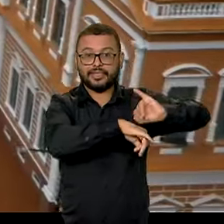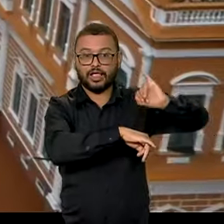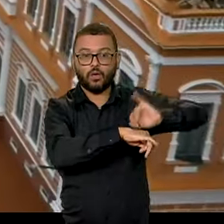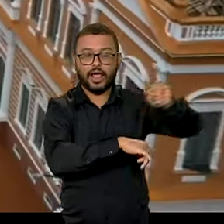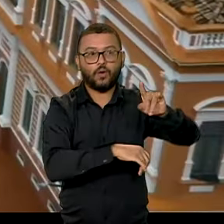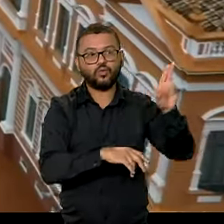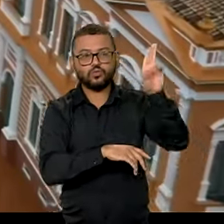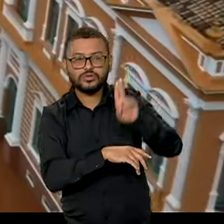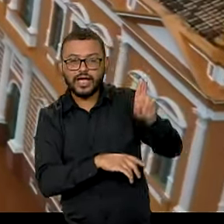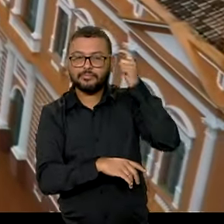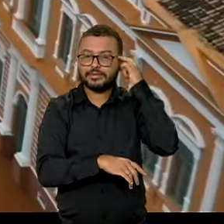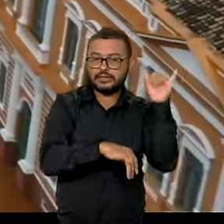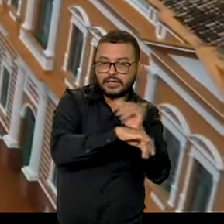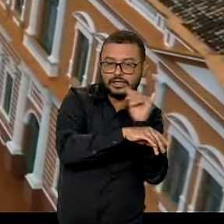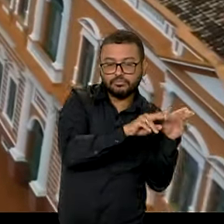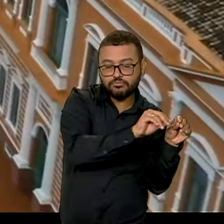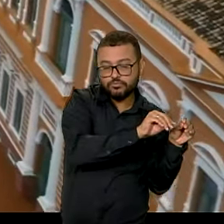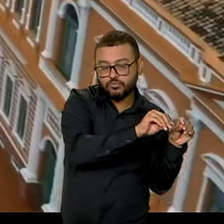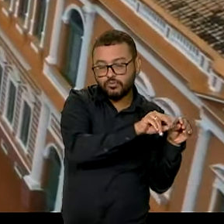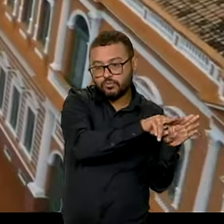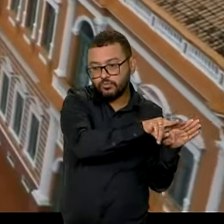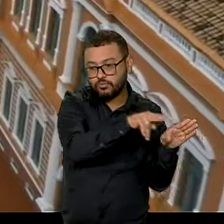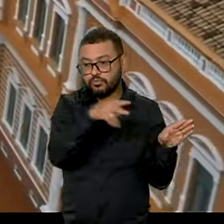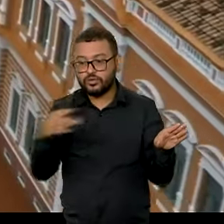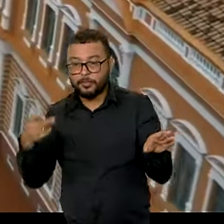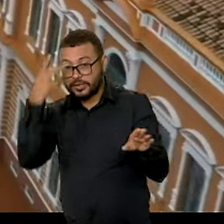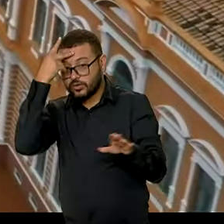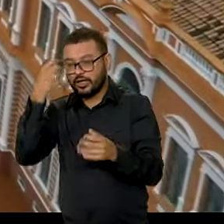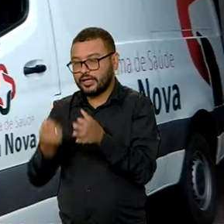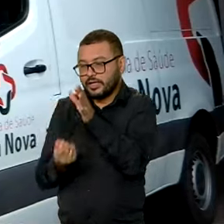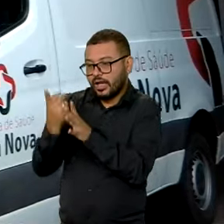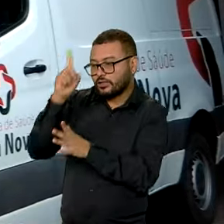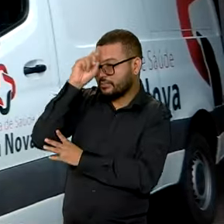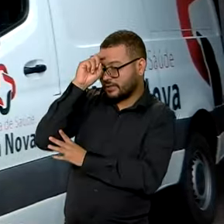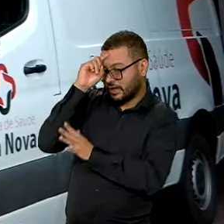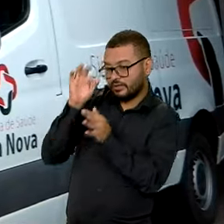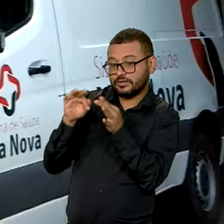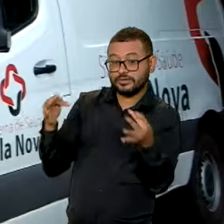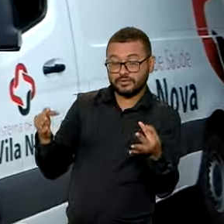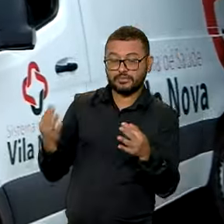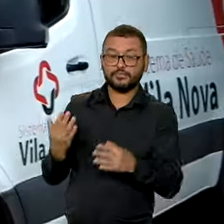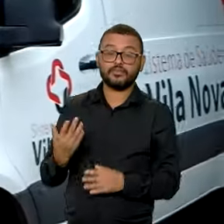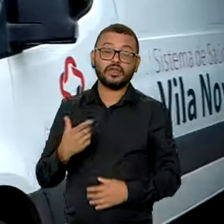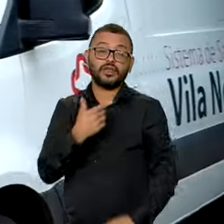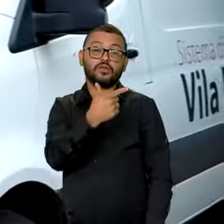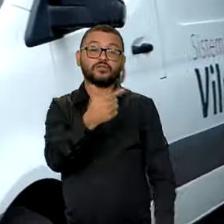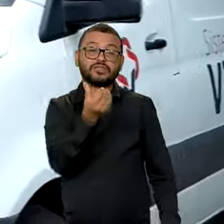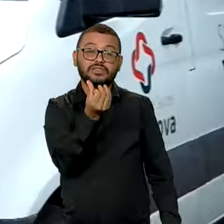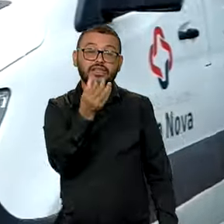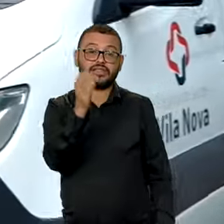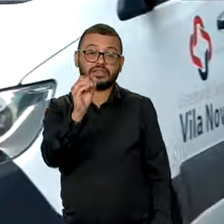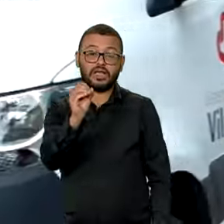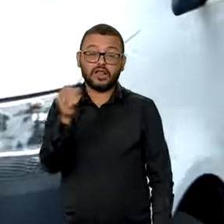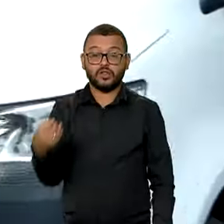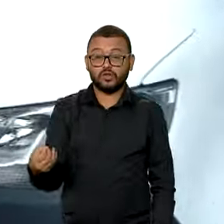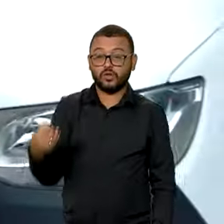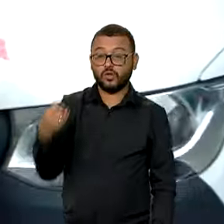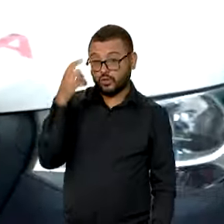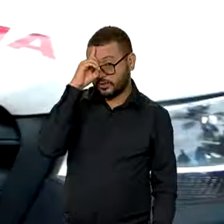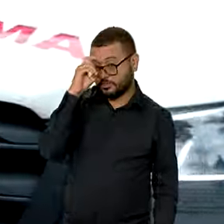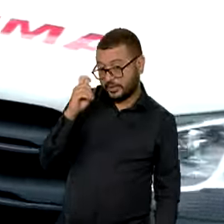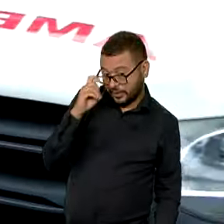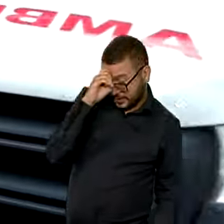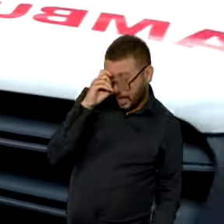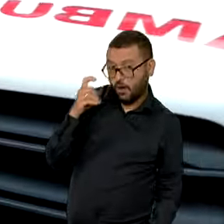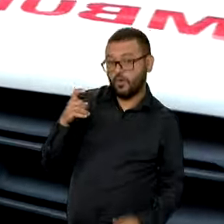foi preciso transferir pacientes e abrir hospitais improvisados. Pelo menos 269 hospitais e estabelecimentos